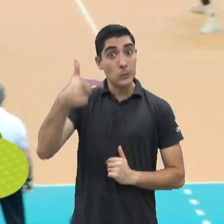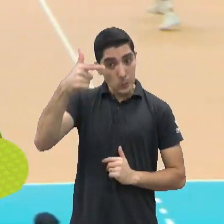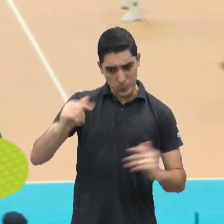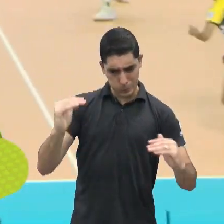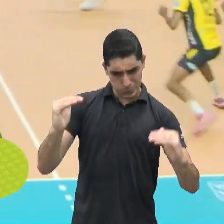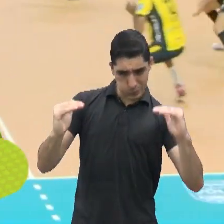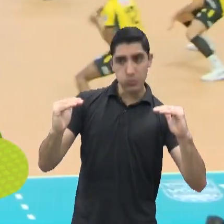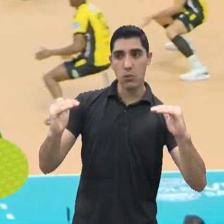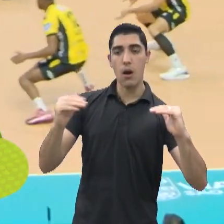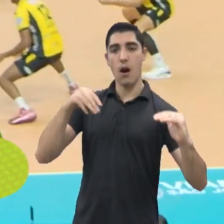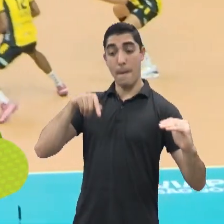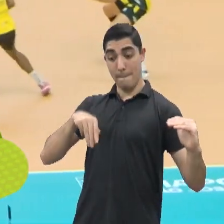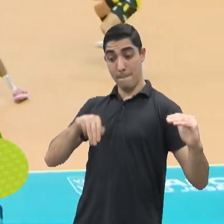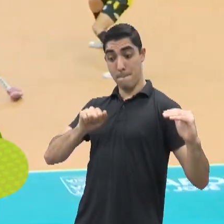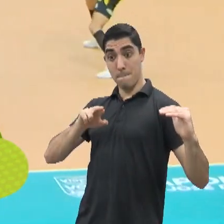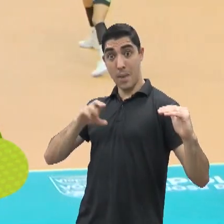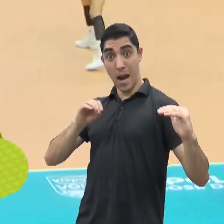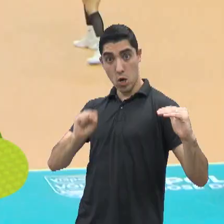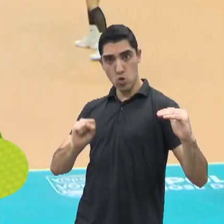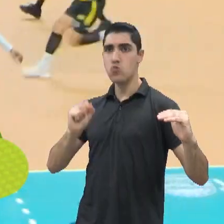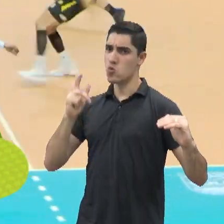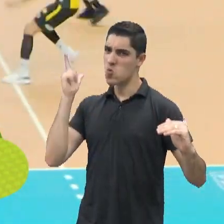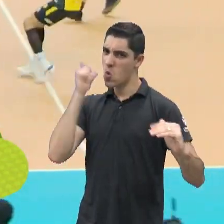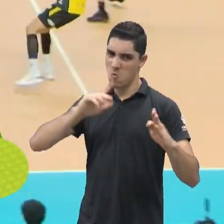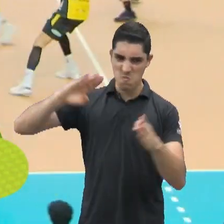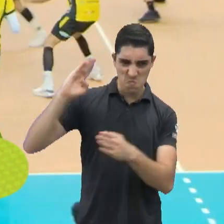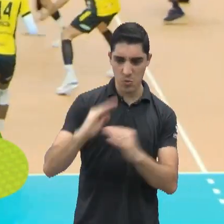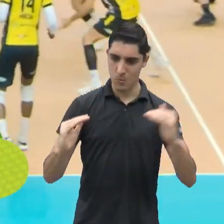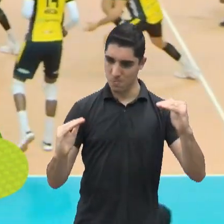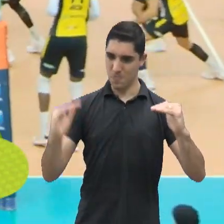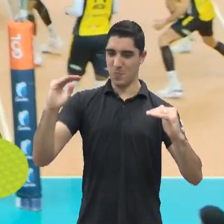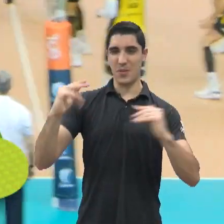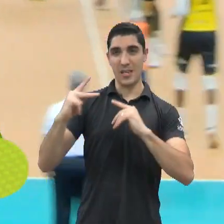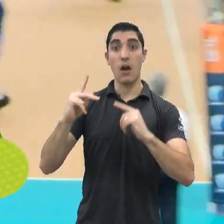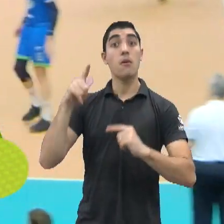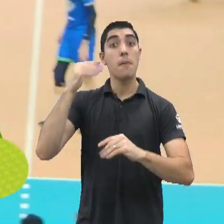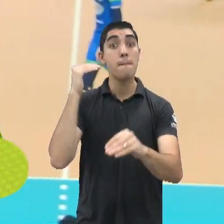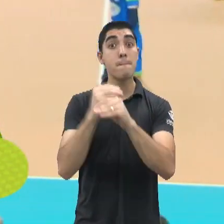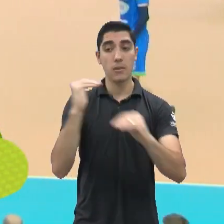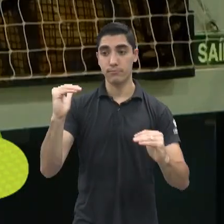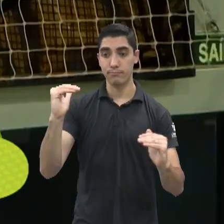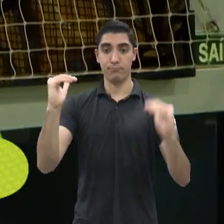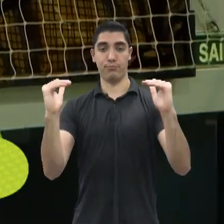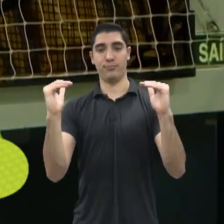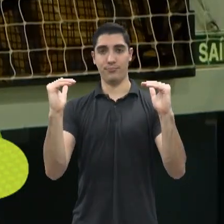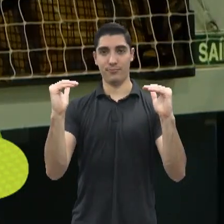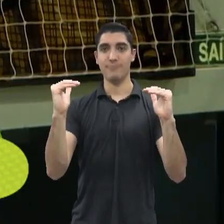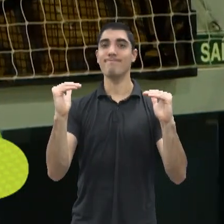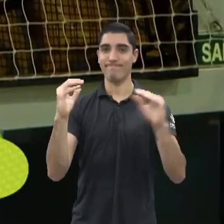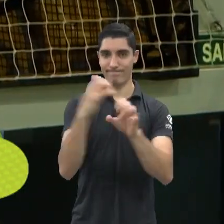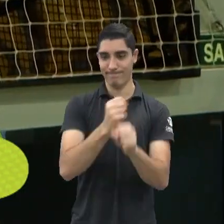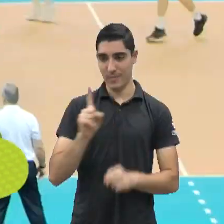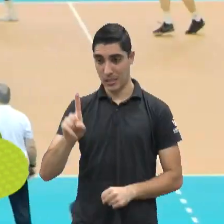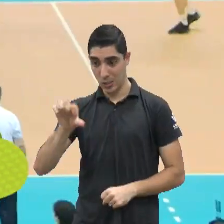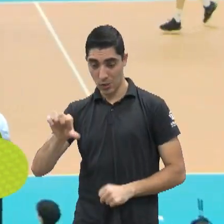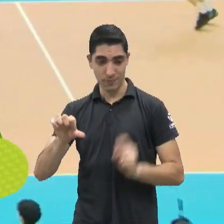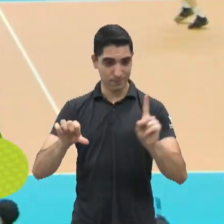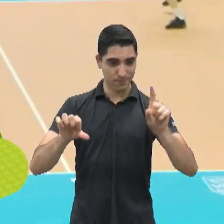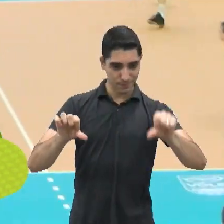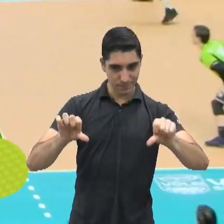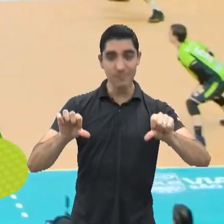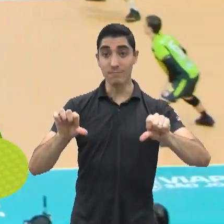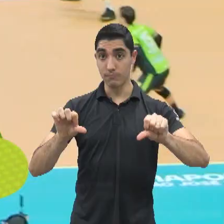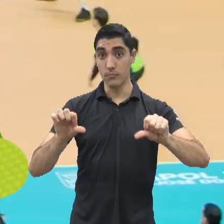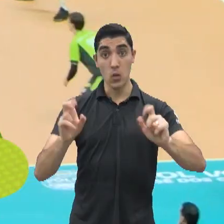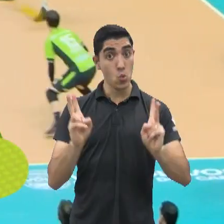Marcos recolocou o time da casa na frente. O empate veio em seguida, mais uma vez, 19-19. A